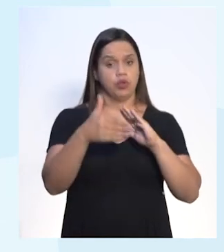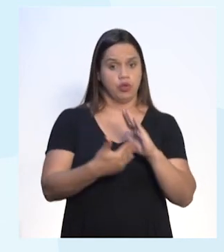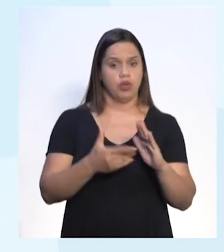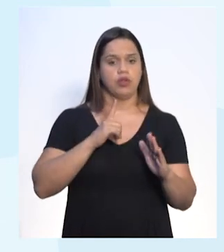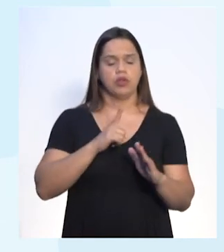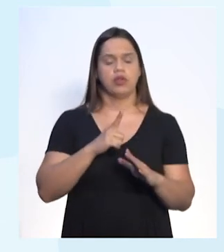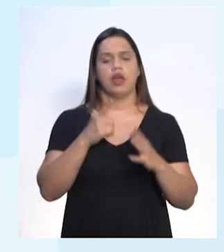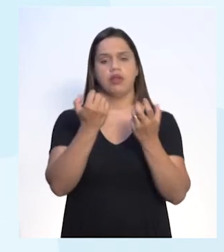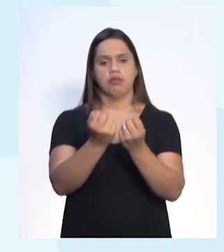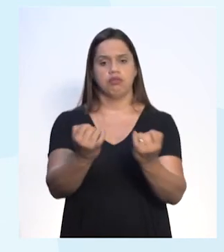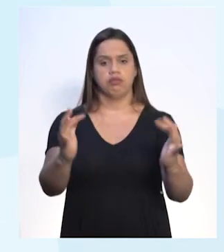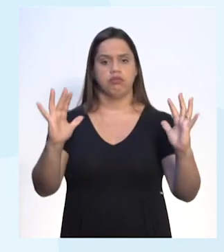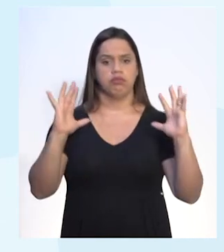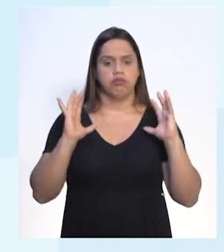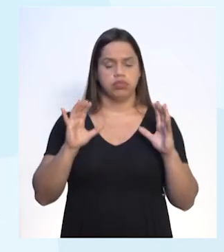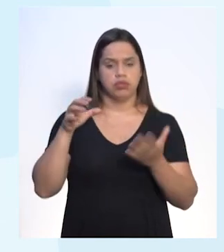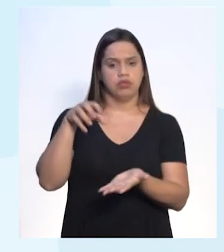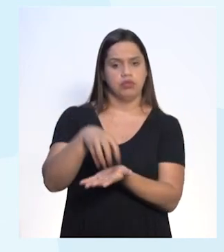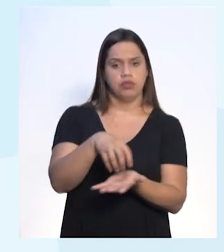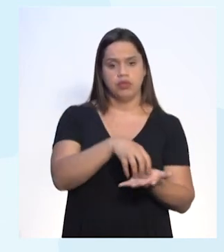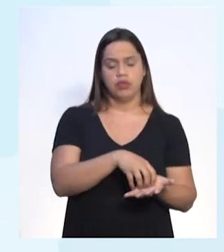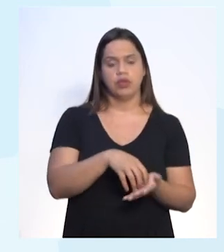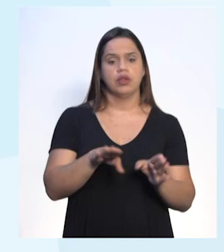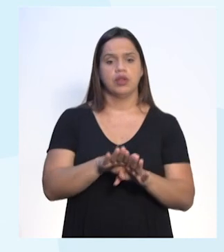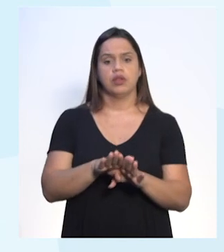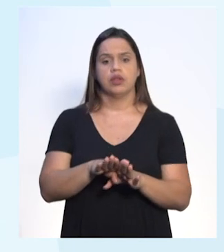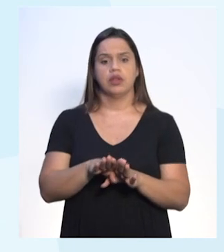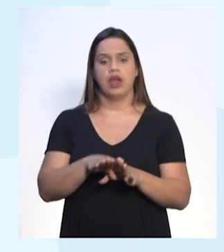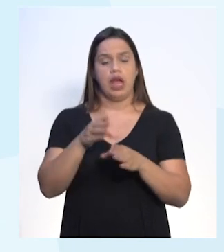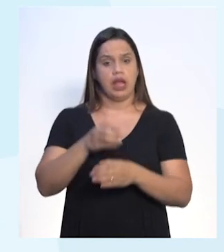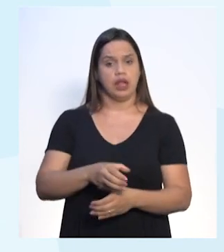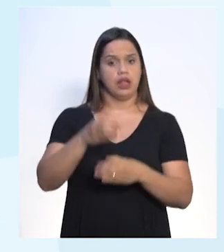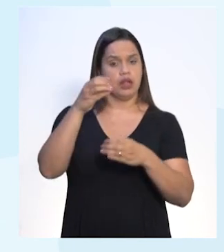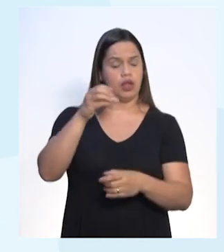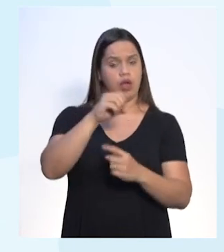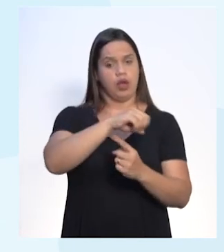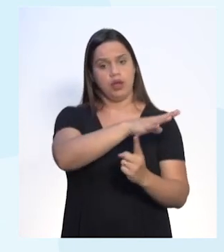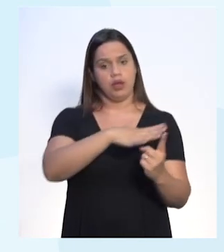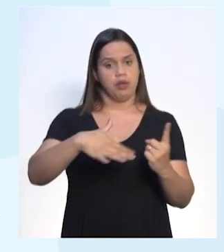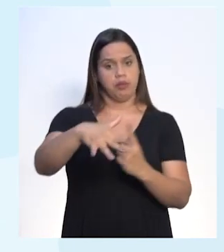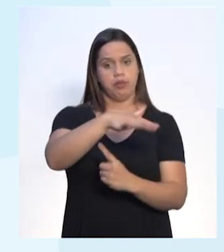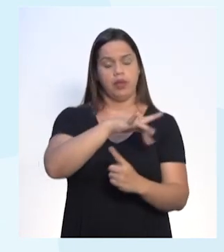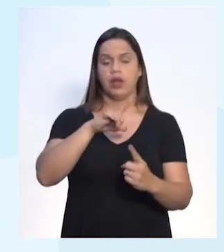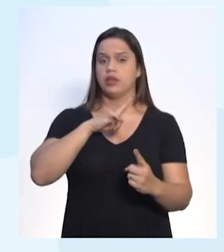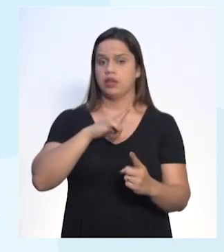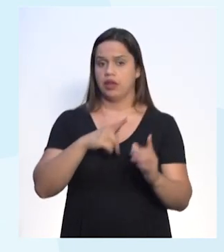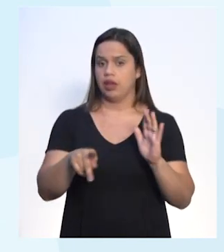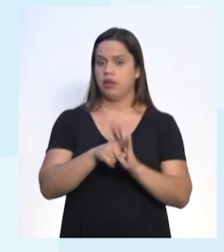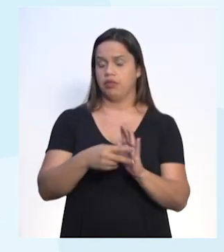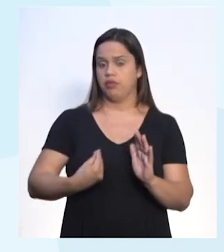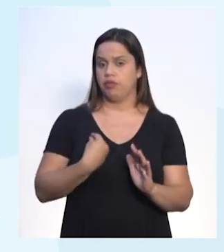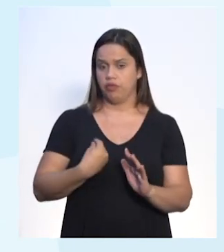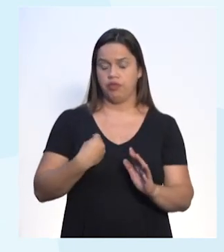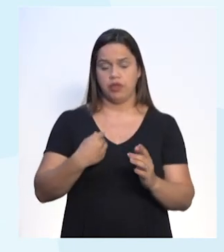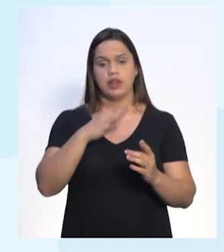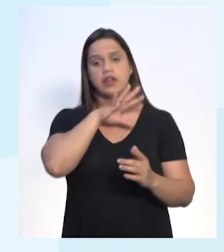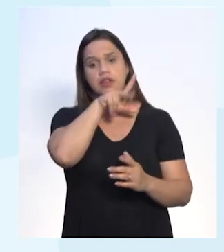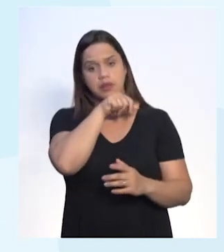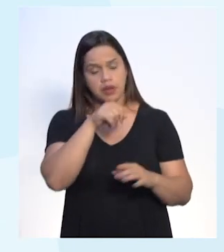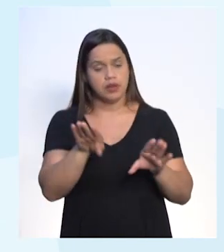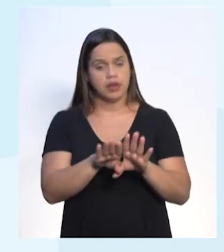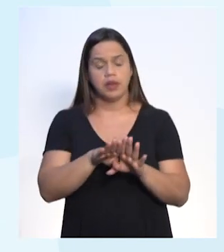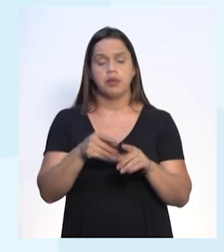estação ecológica, né, monumentos, né, e parques, né, com refúgios de vida silvestre,